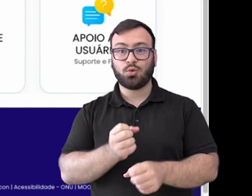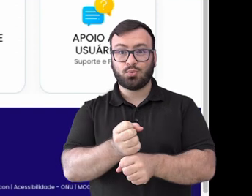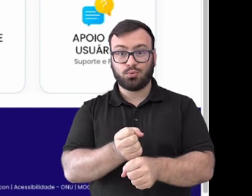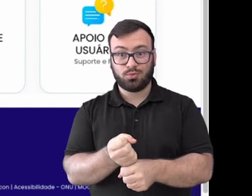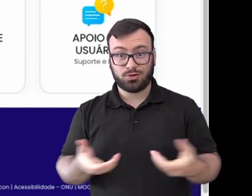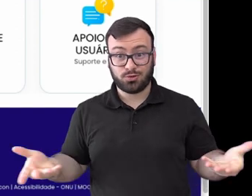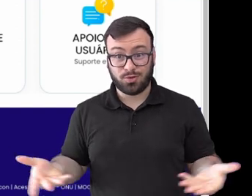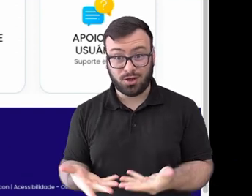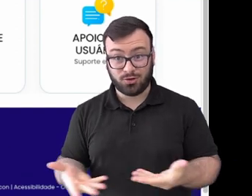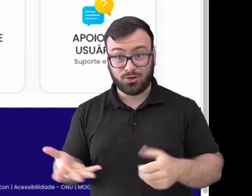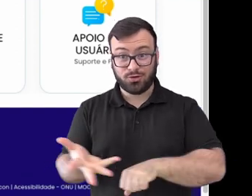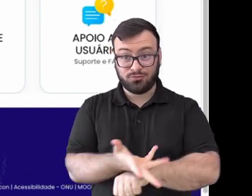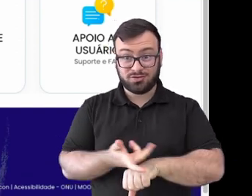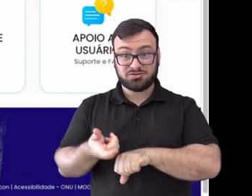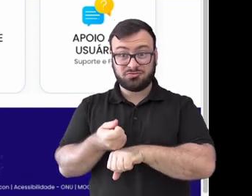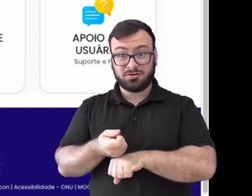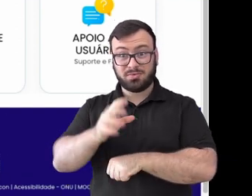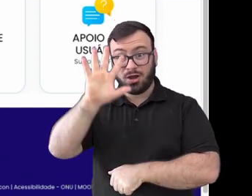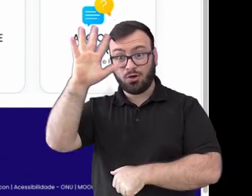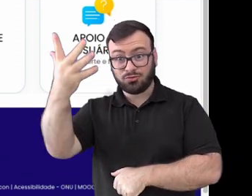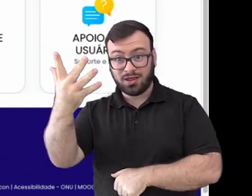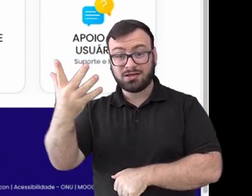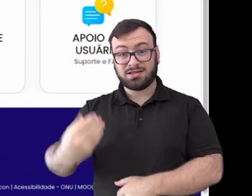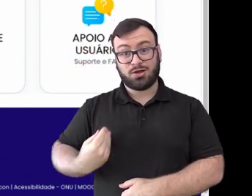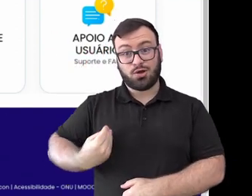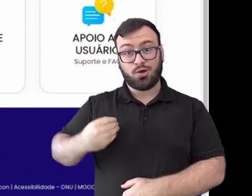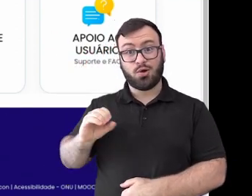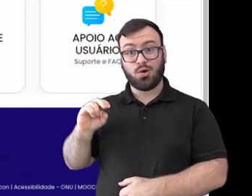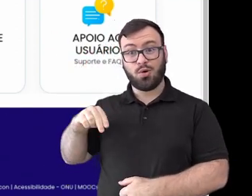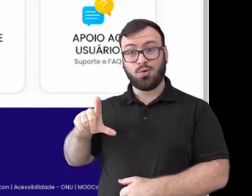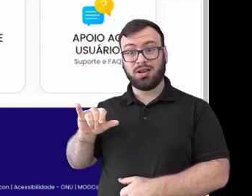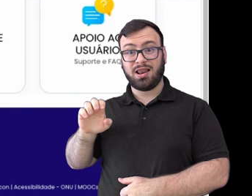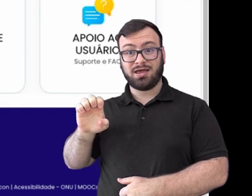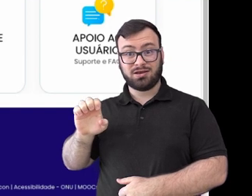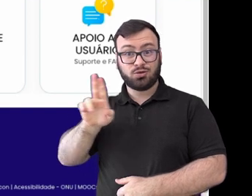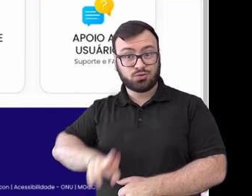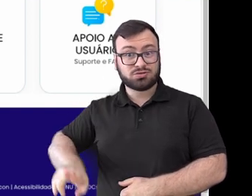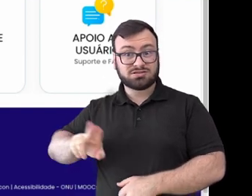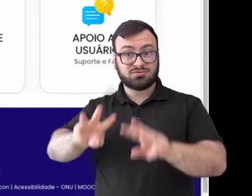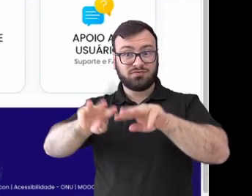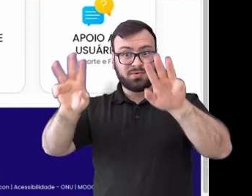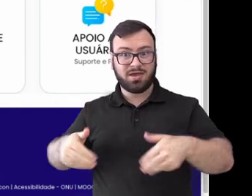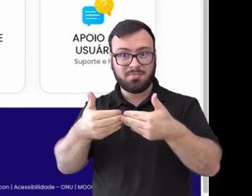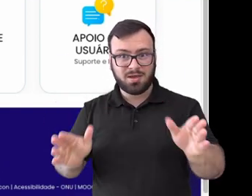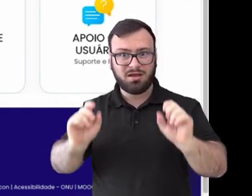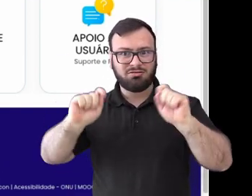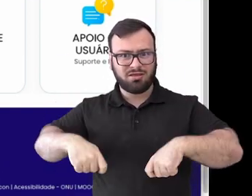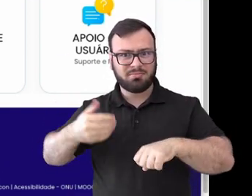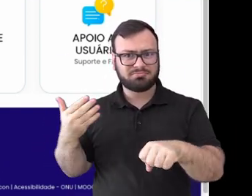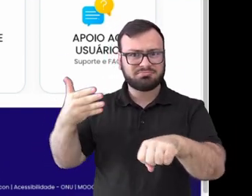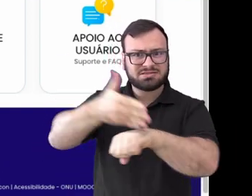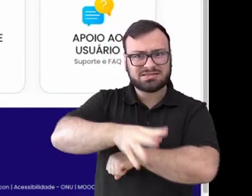e esse ano o festival acontece totalmente online por meio da UFPR aberta que você pode